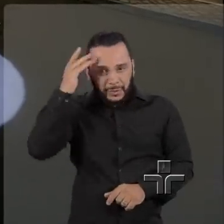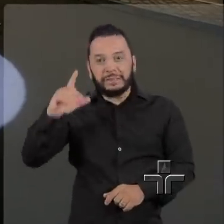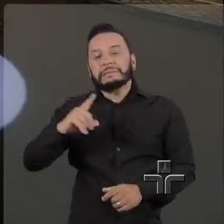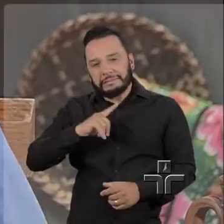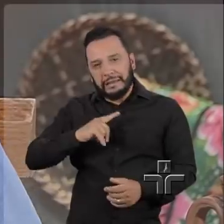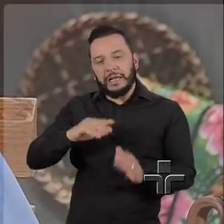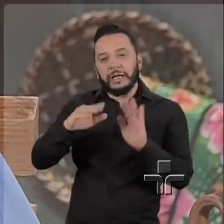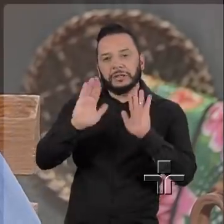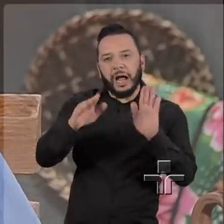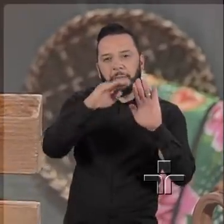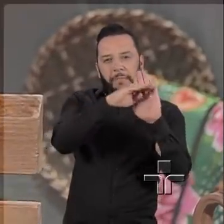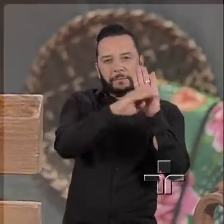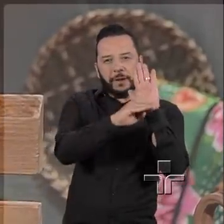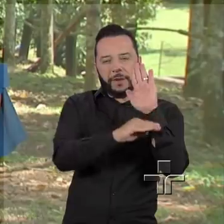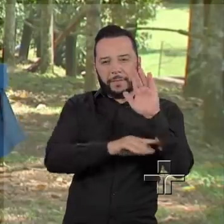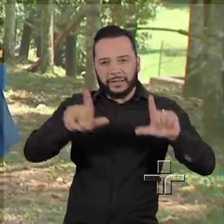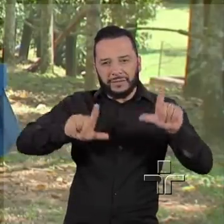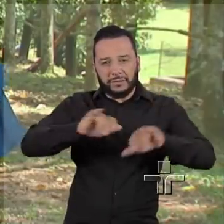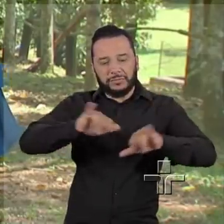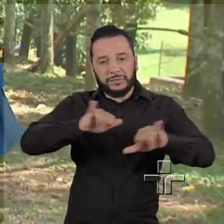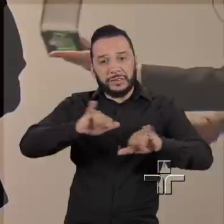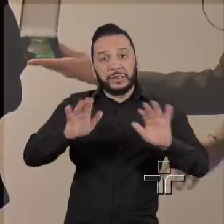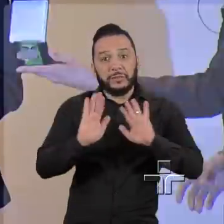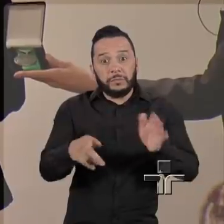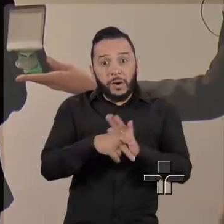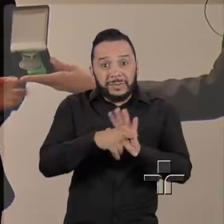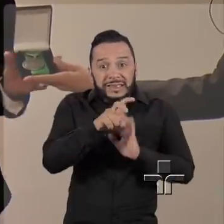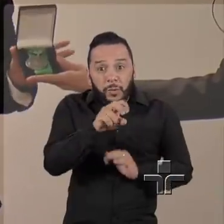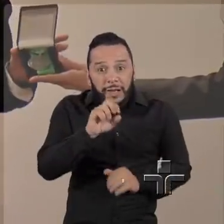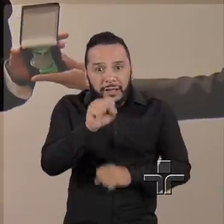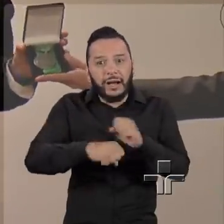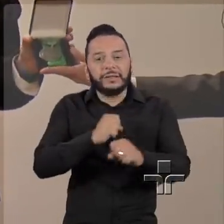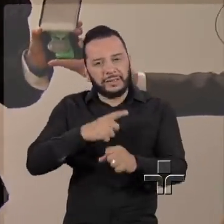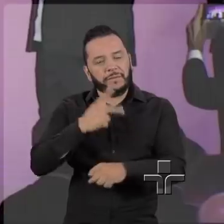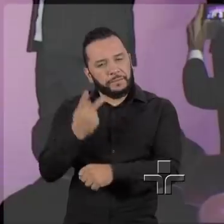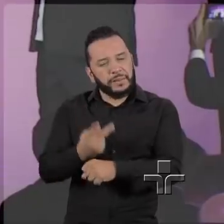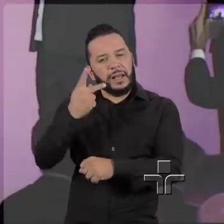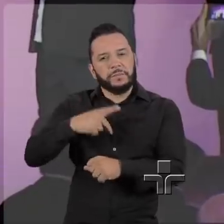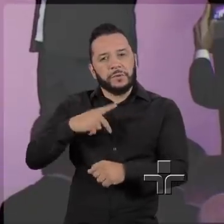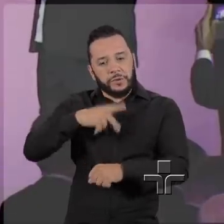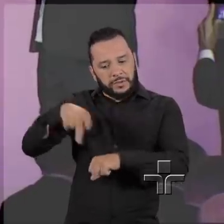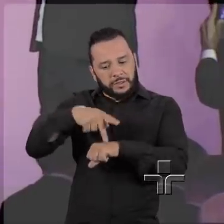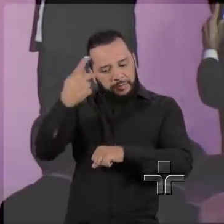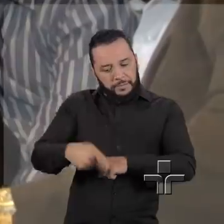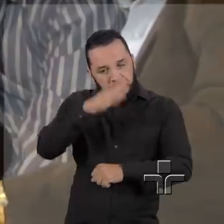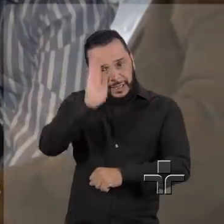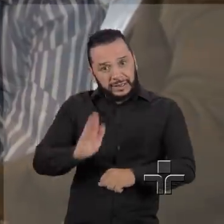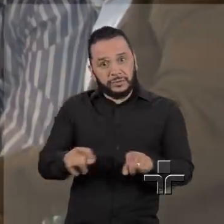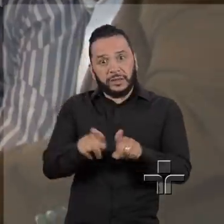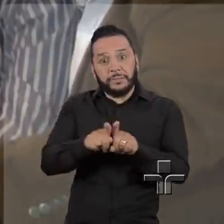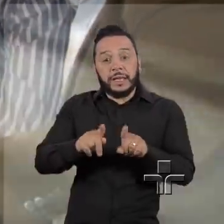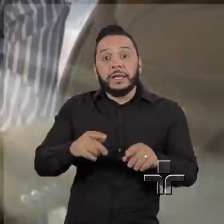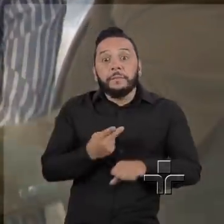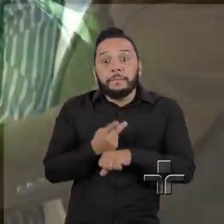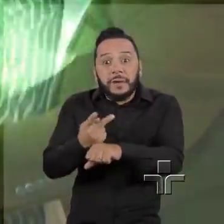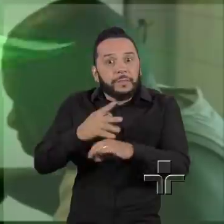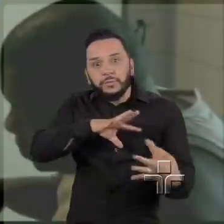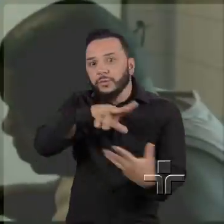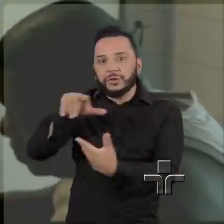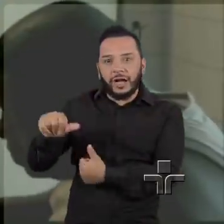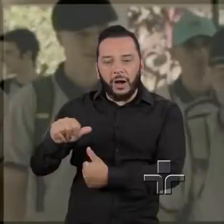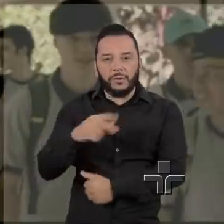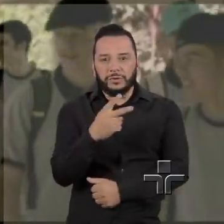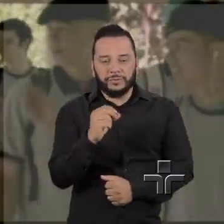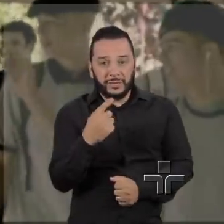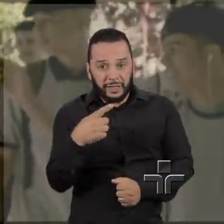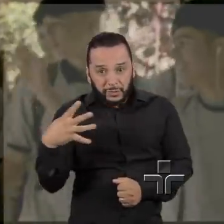veiculada ao longo de quase meio século marcou gerações e recebeu prêmios nacionais e internacionais. Em